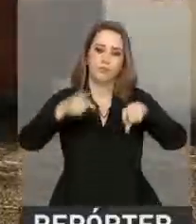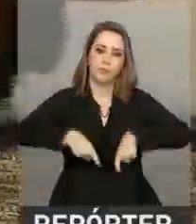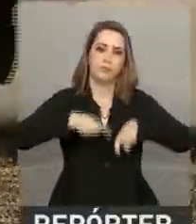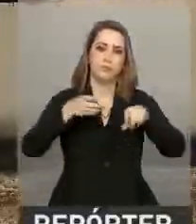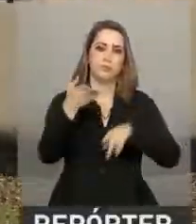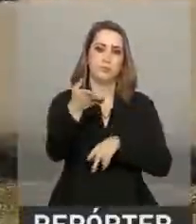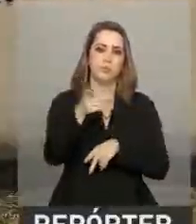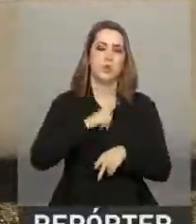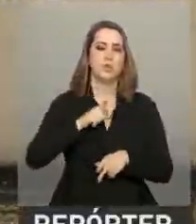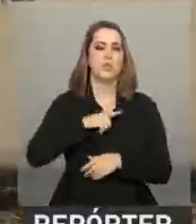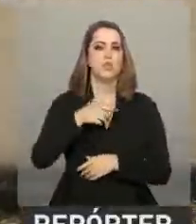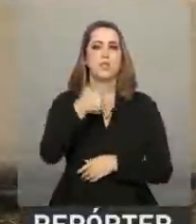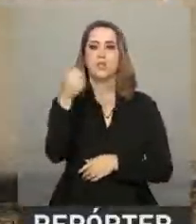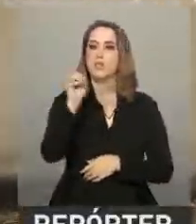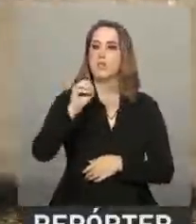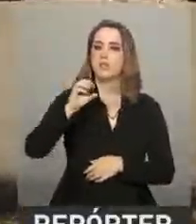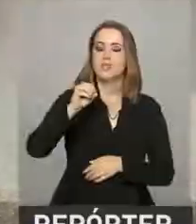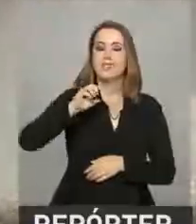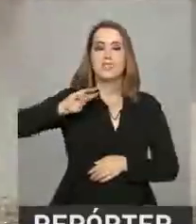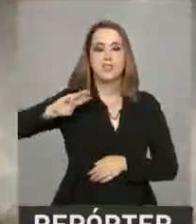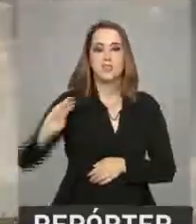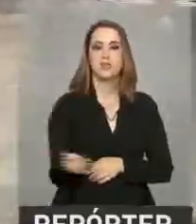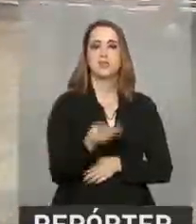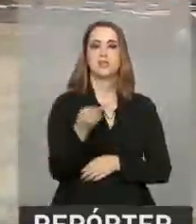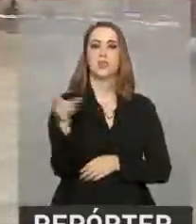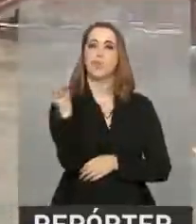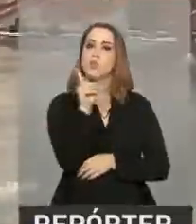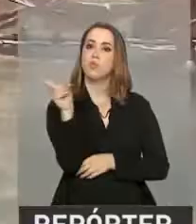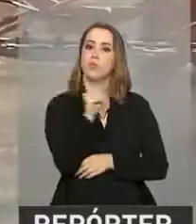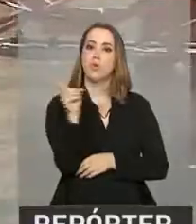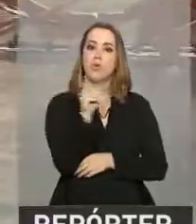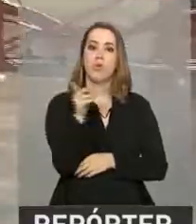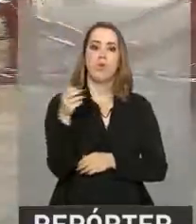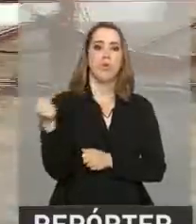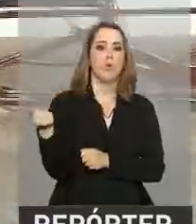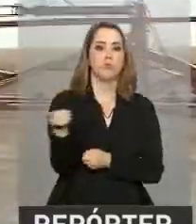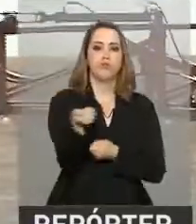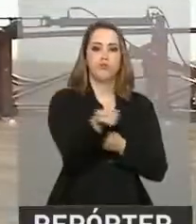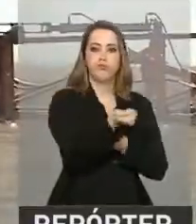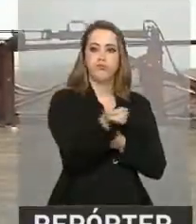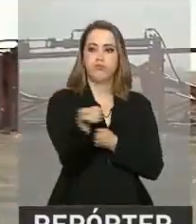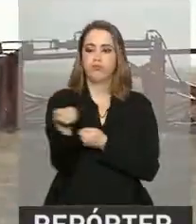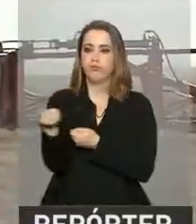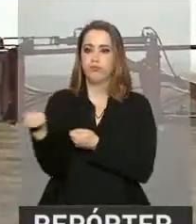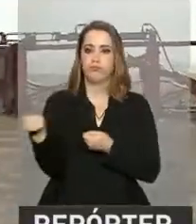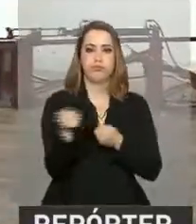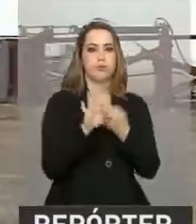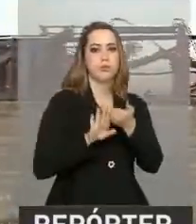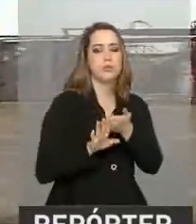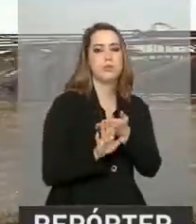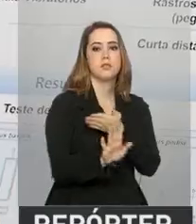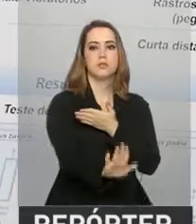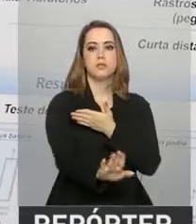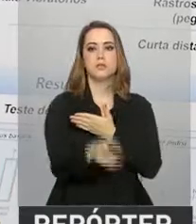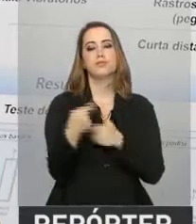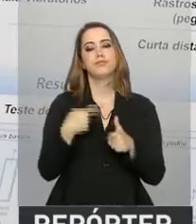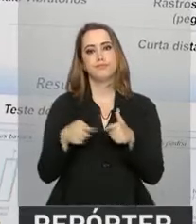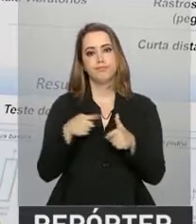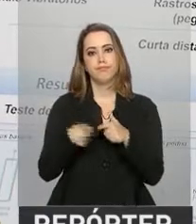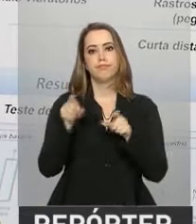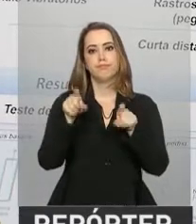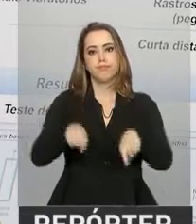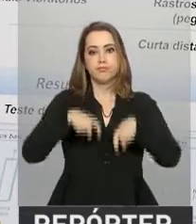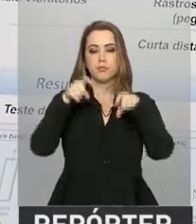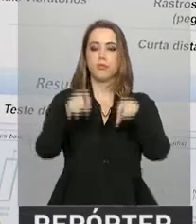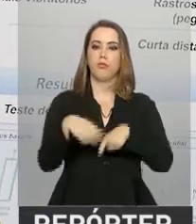gastaram cerca de 100 milhões de dólares com inseticidas químicos por safra para combater as pragas das lavouras hoje em dia